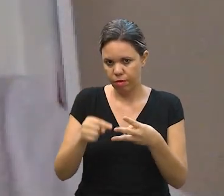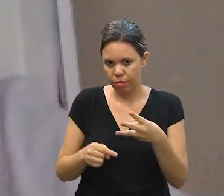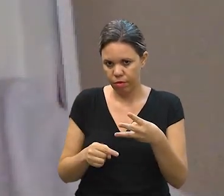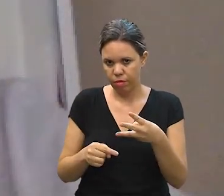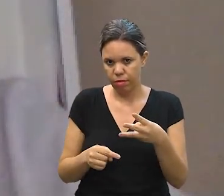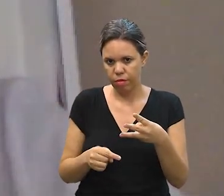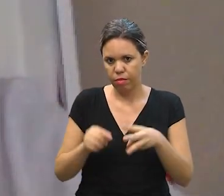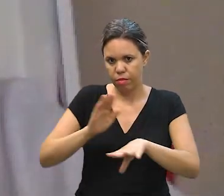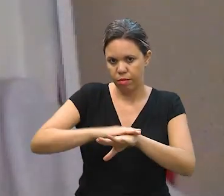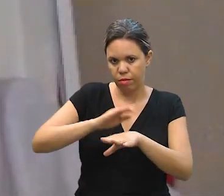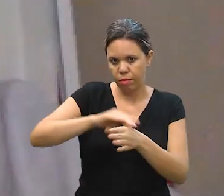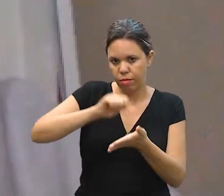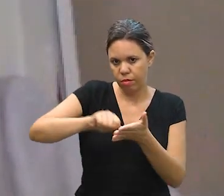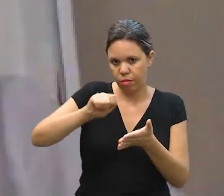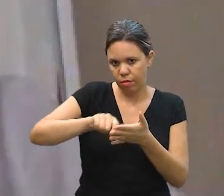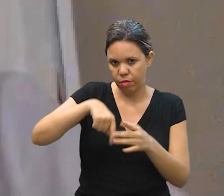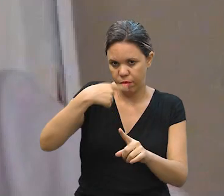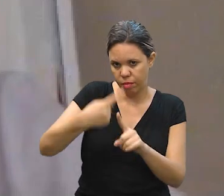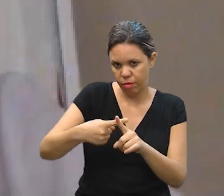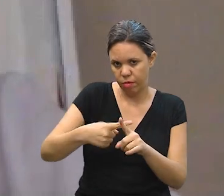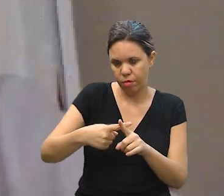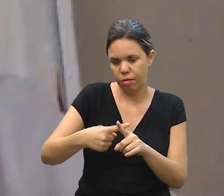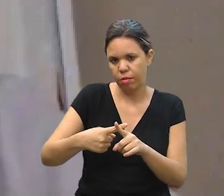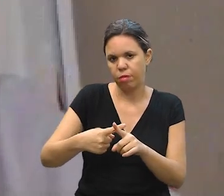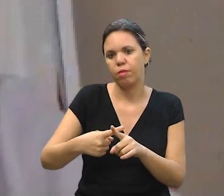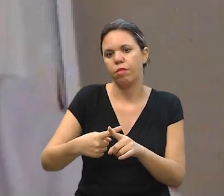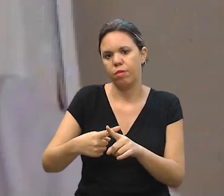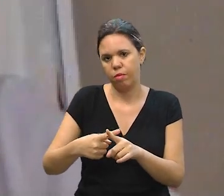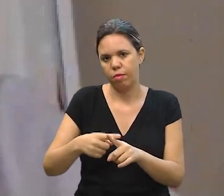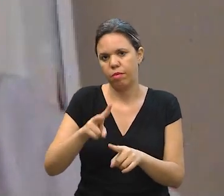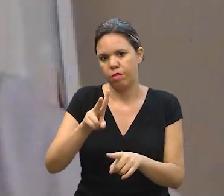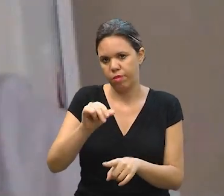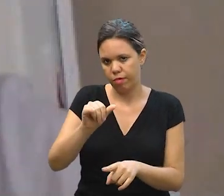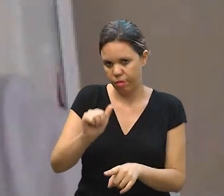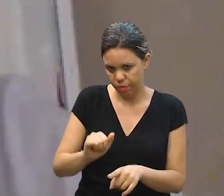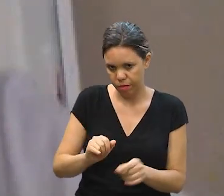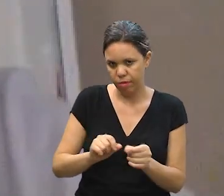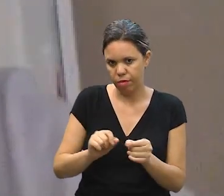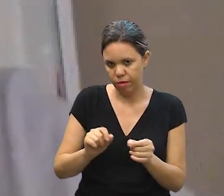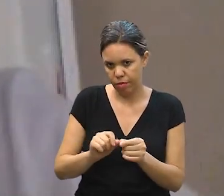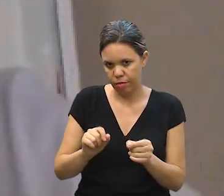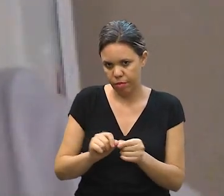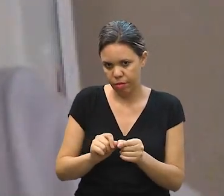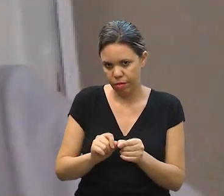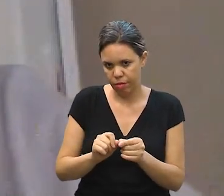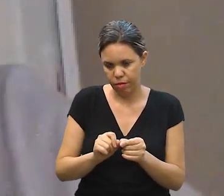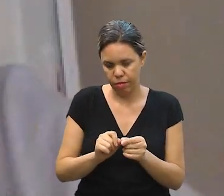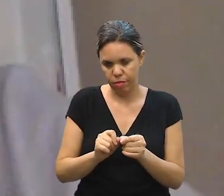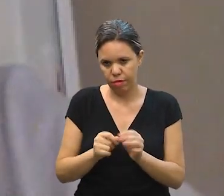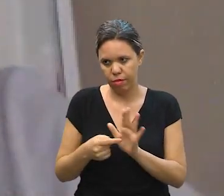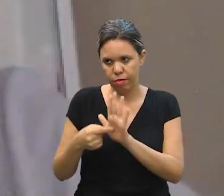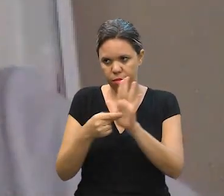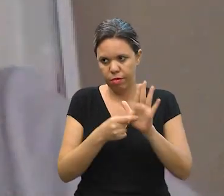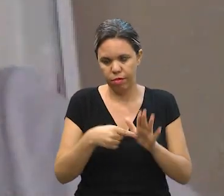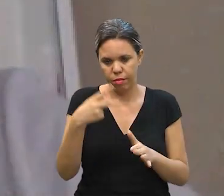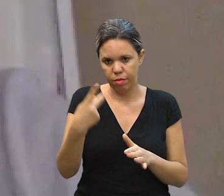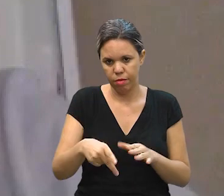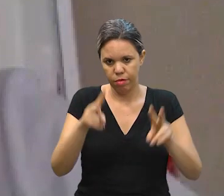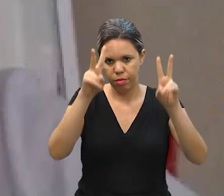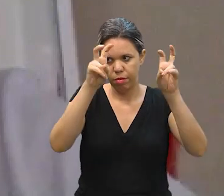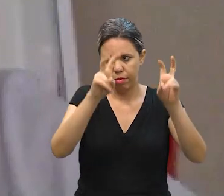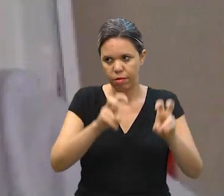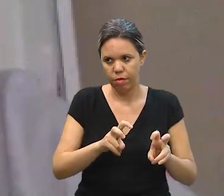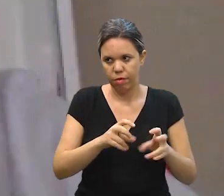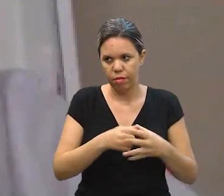3 dos autores, mais uma, vai fazer a apresentação do seu